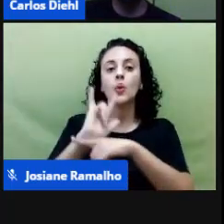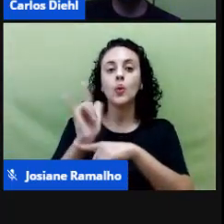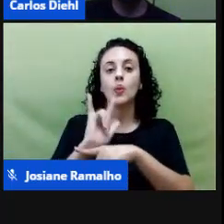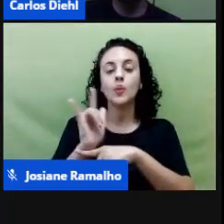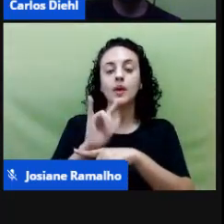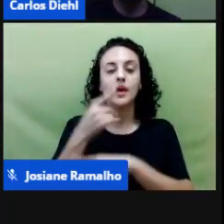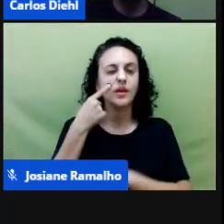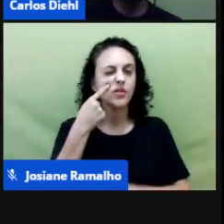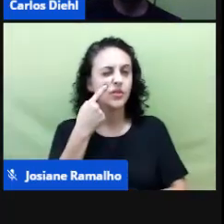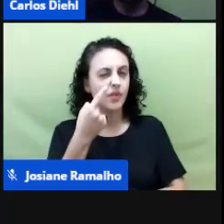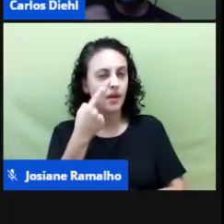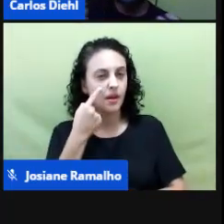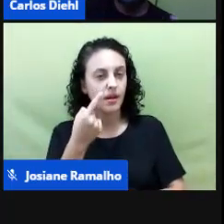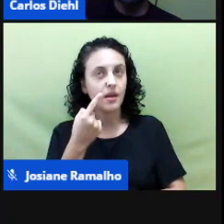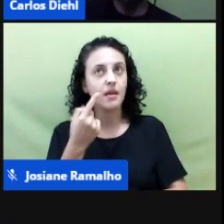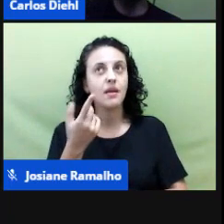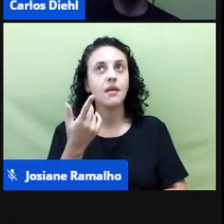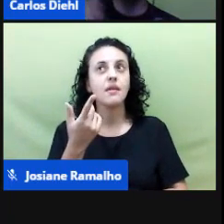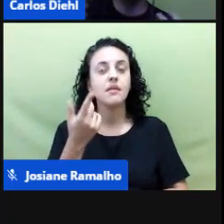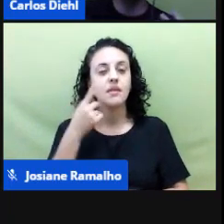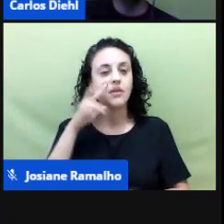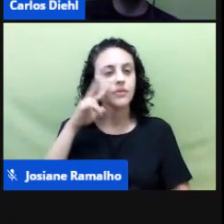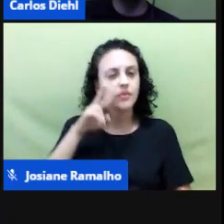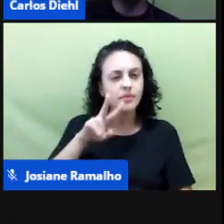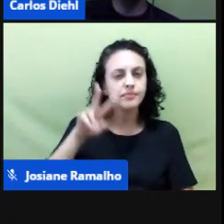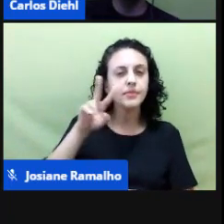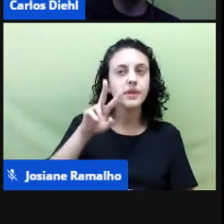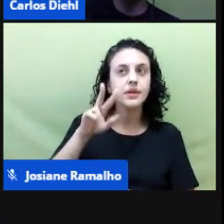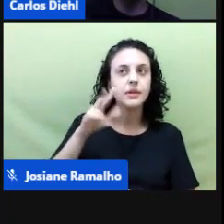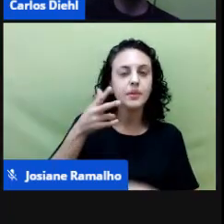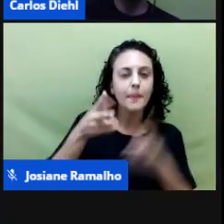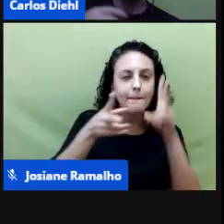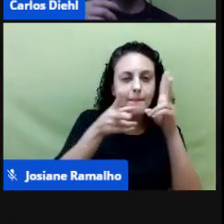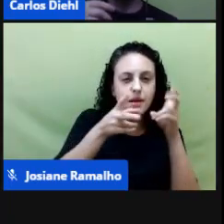vê que tem uma narrativa,